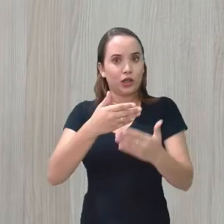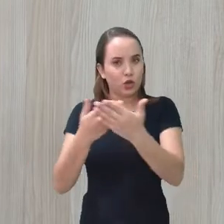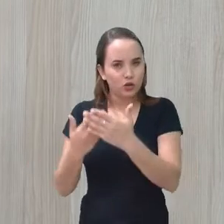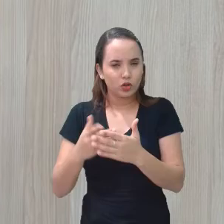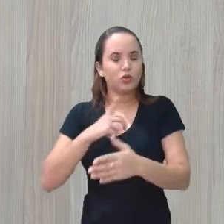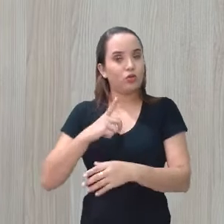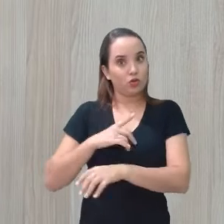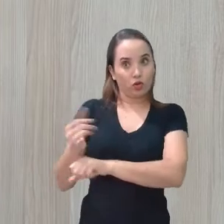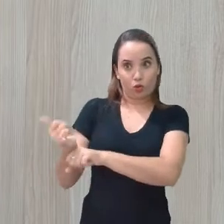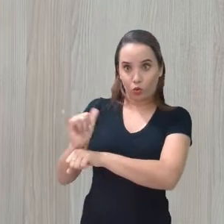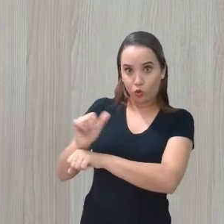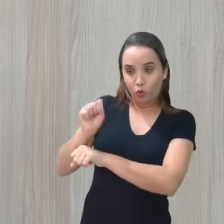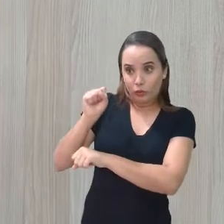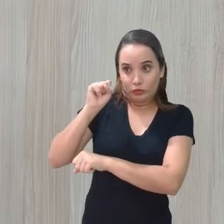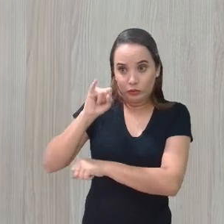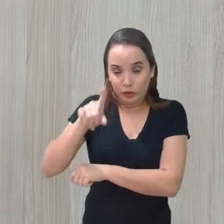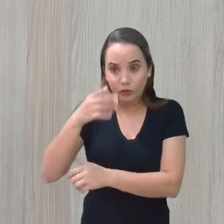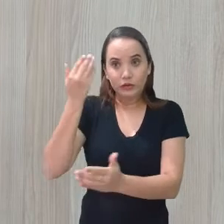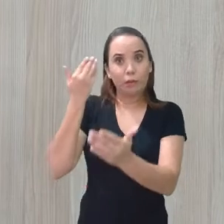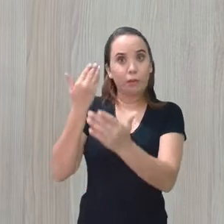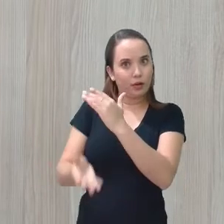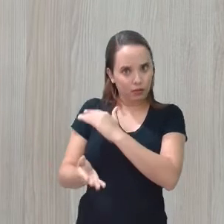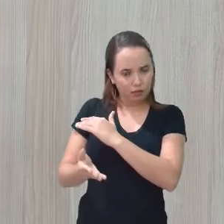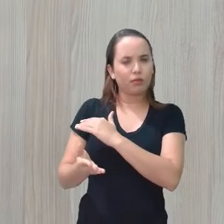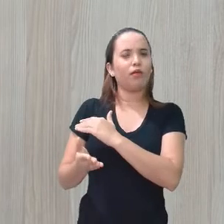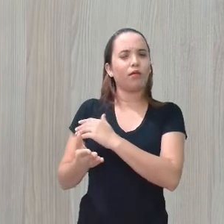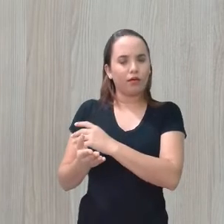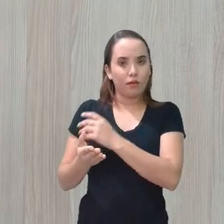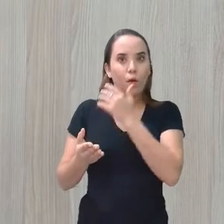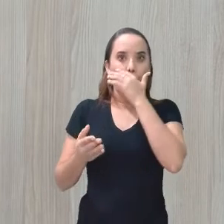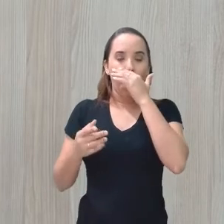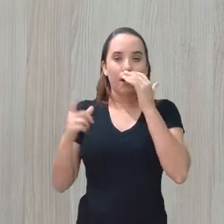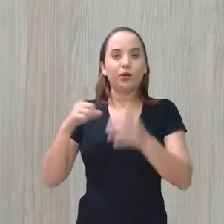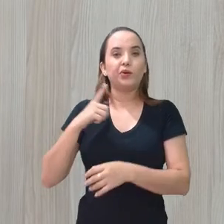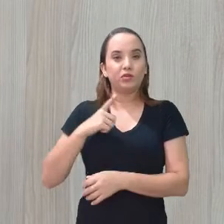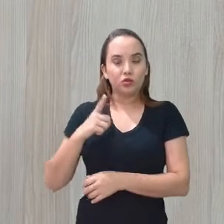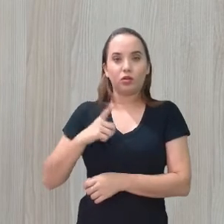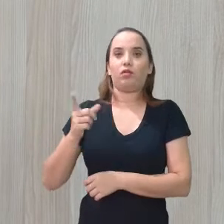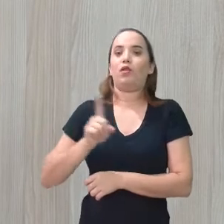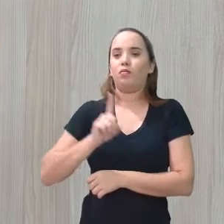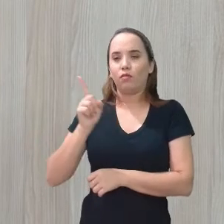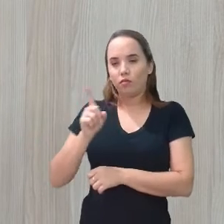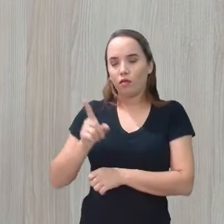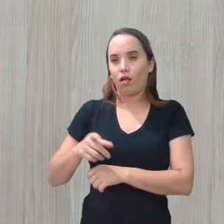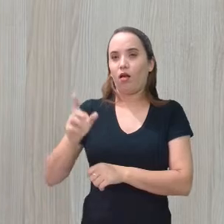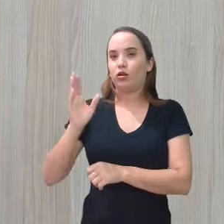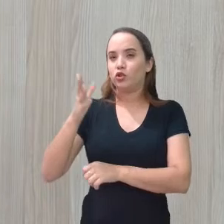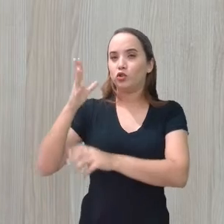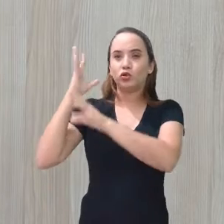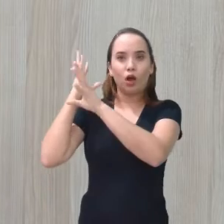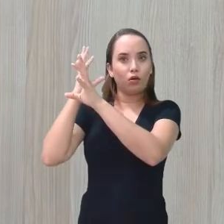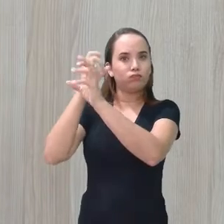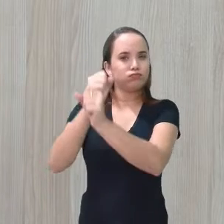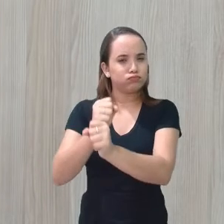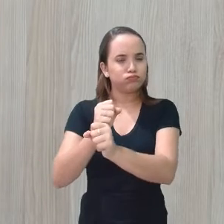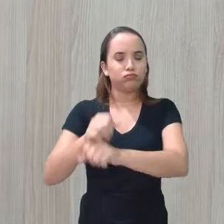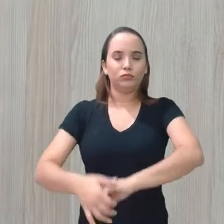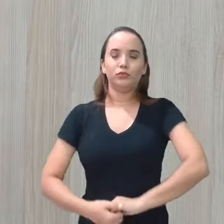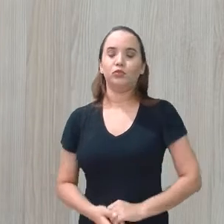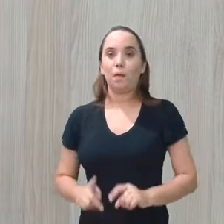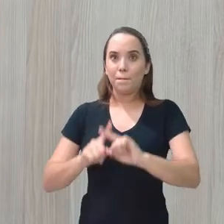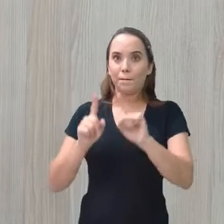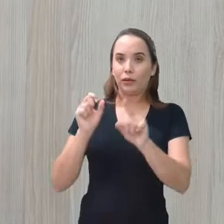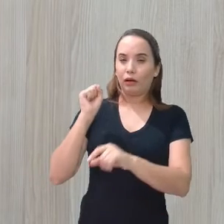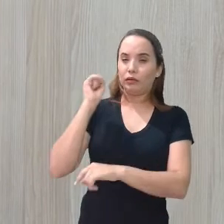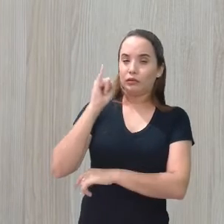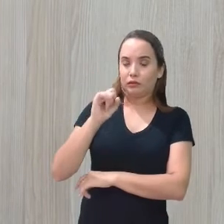Se você não assistiu às aulas anteriores, né, professora? Que nós temos aí um revendo de tudo que a gente viu. Mas se você quiser ver mais